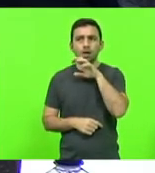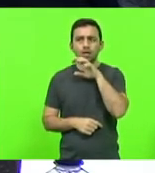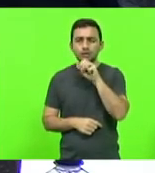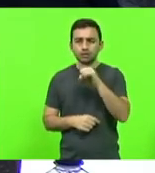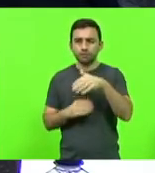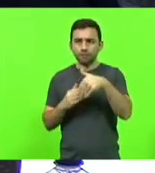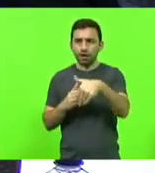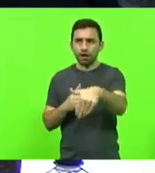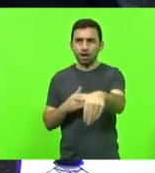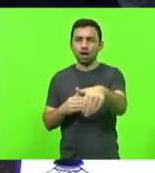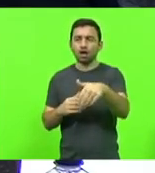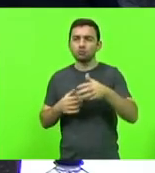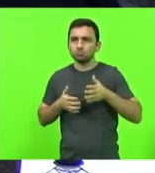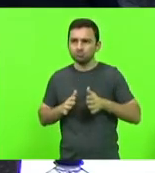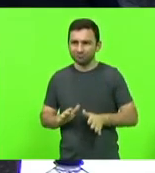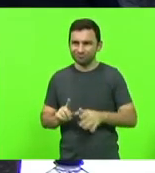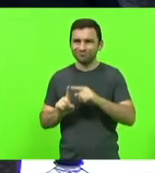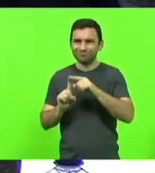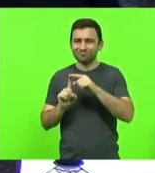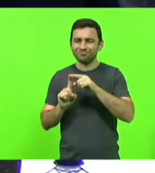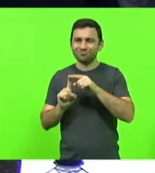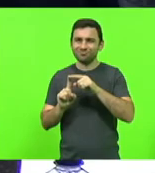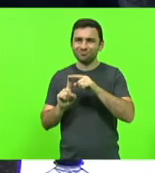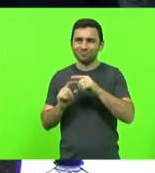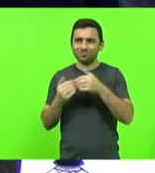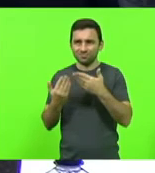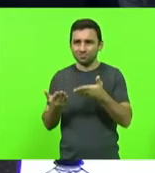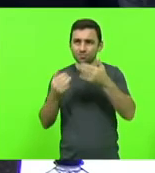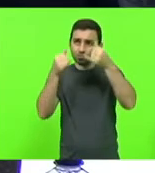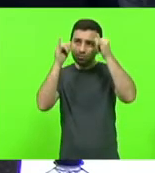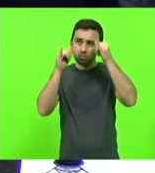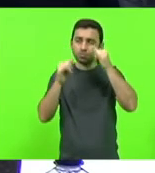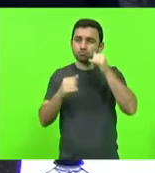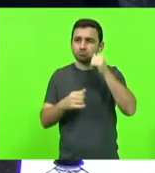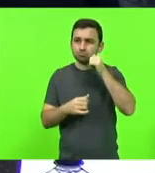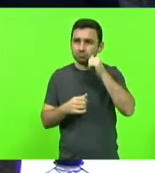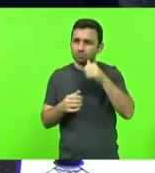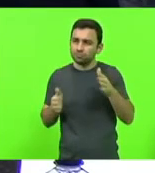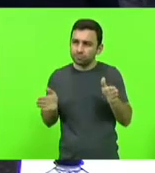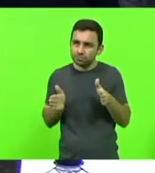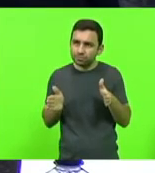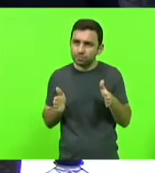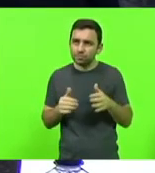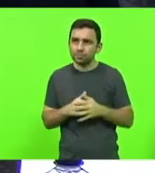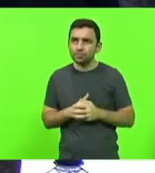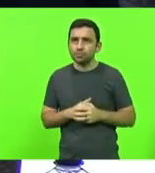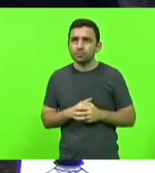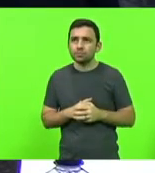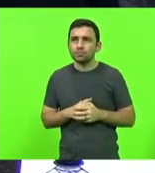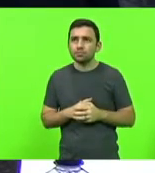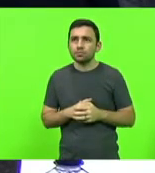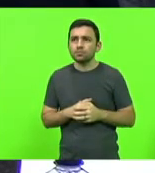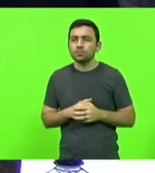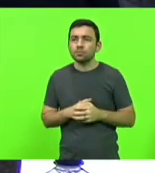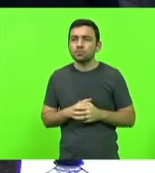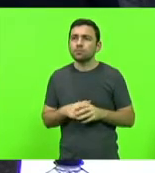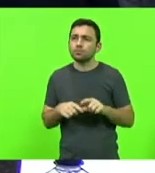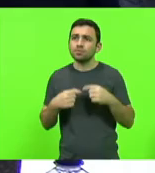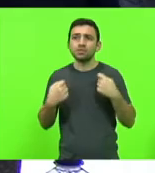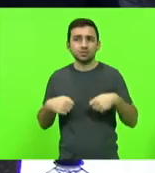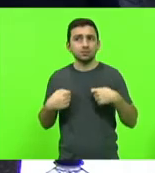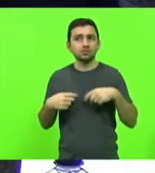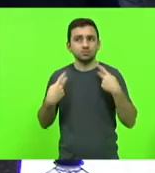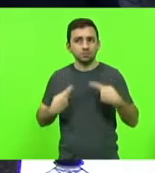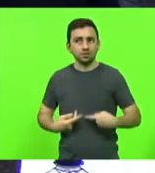à luz. Nesse caso, vai dar o bezerro. Então, a gente precisa ter um pouquinho também de humanidade, a gente precisa ter um pouquinho